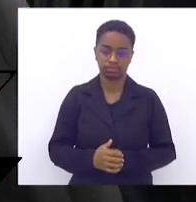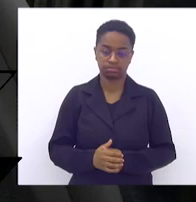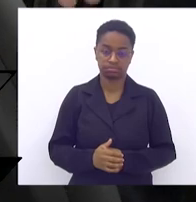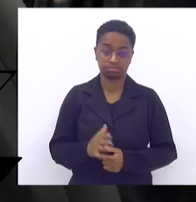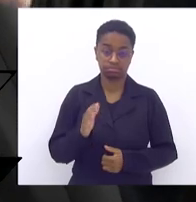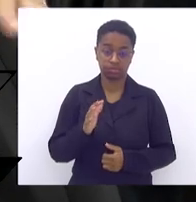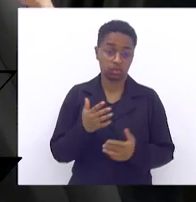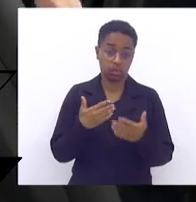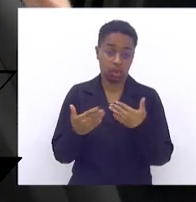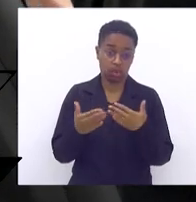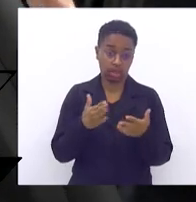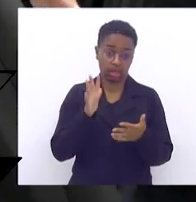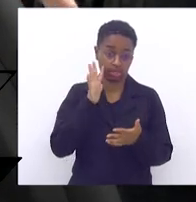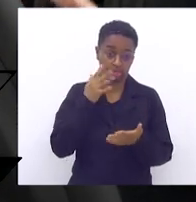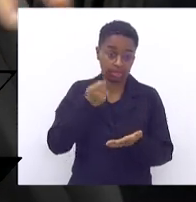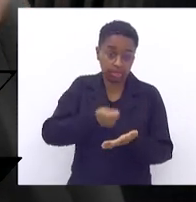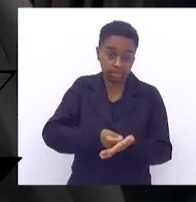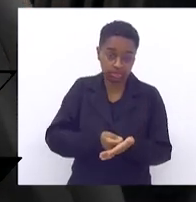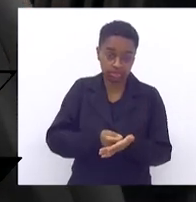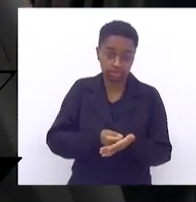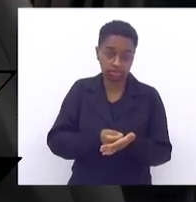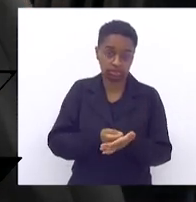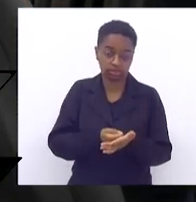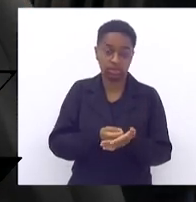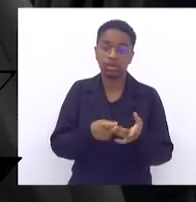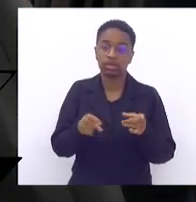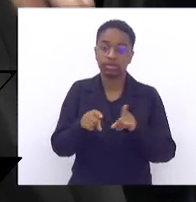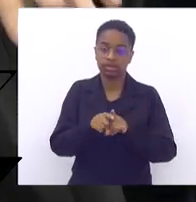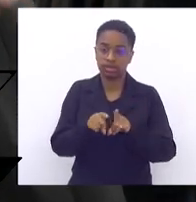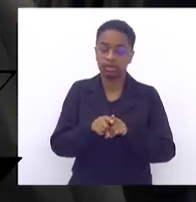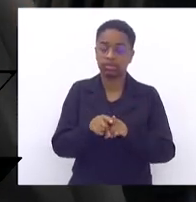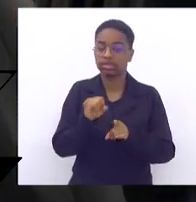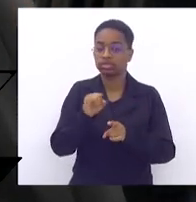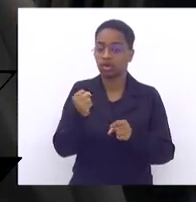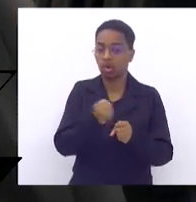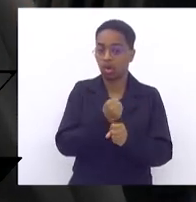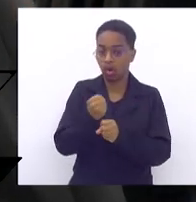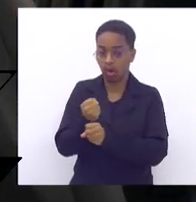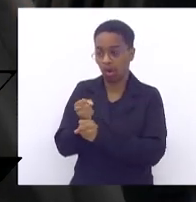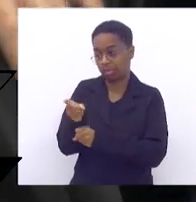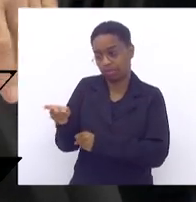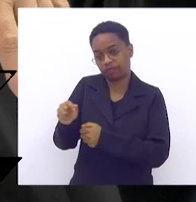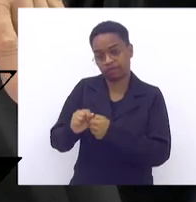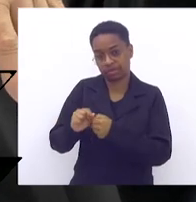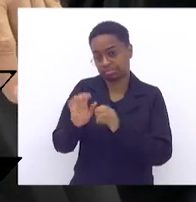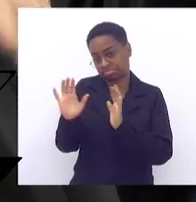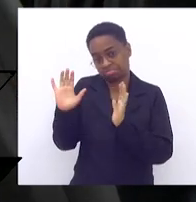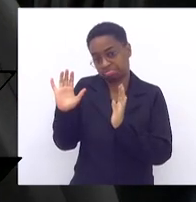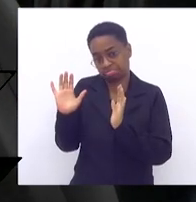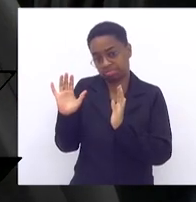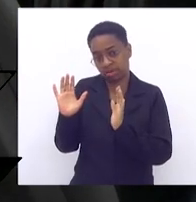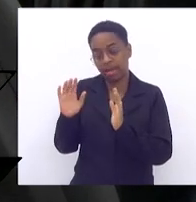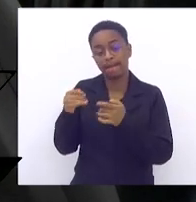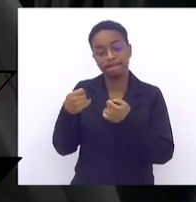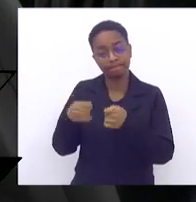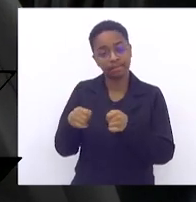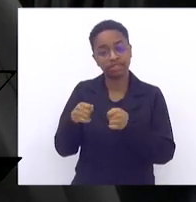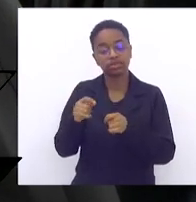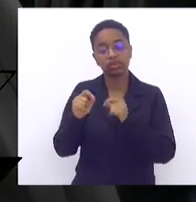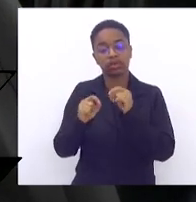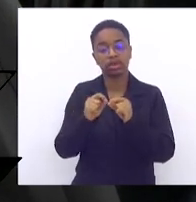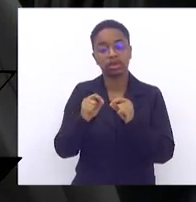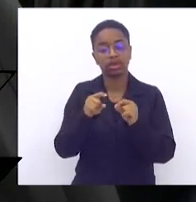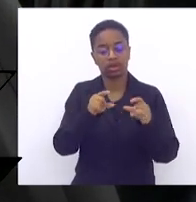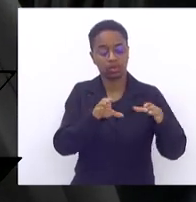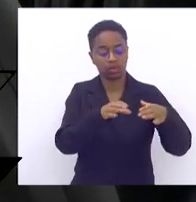de investimento do Instituto, e até mesmo ele fazendo a obra, o delegando, tanto importa, tem que passar pela deliberação